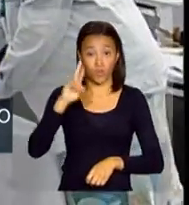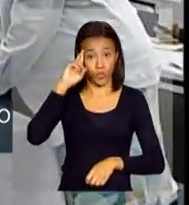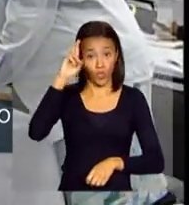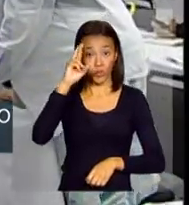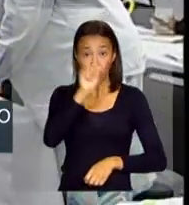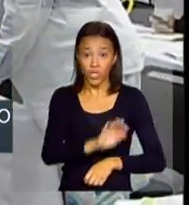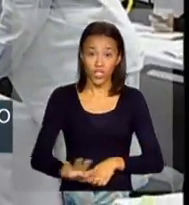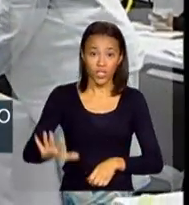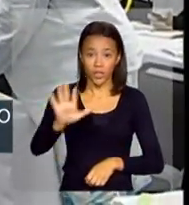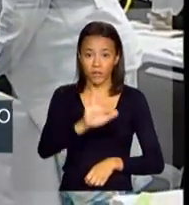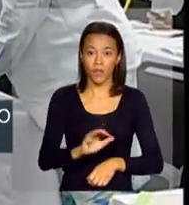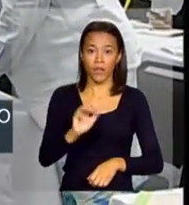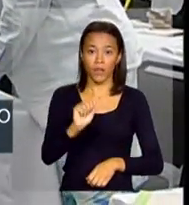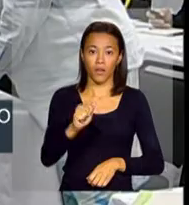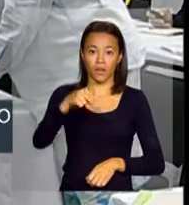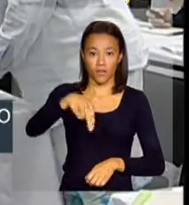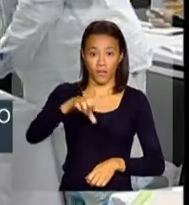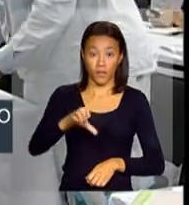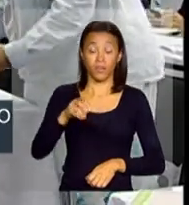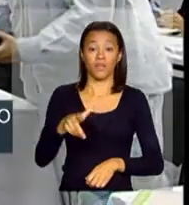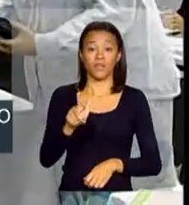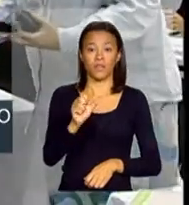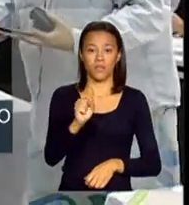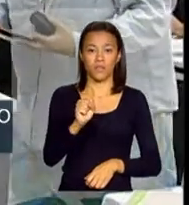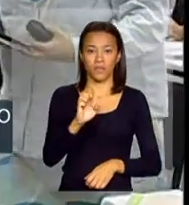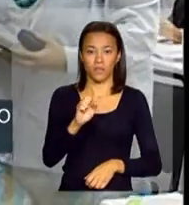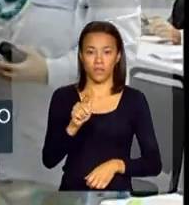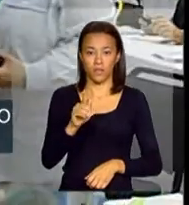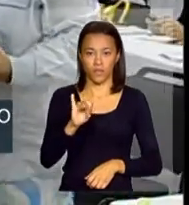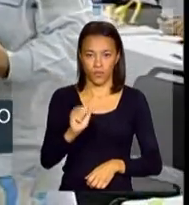da ANEC, Sérgio Mendes.